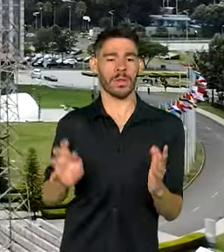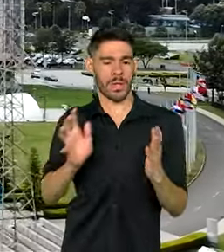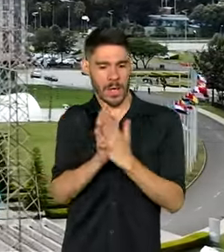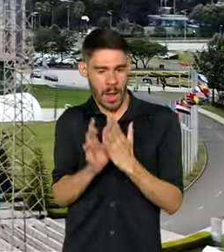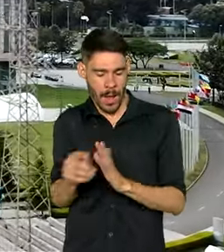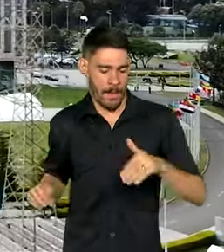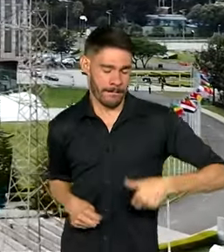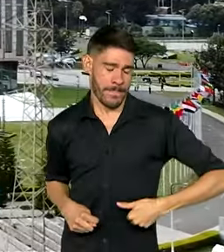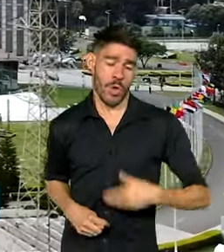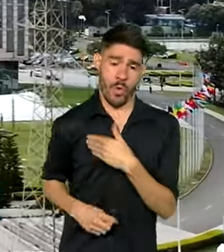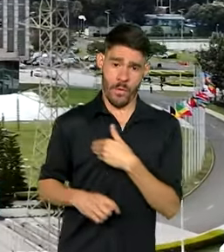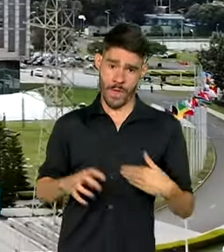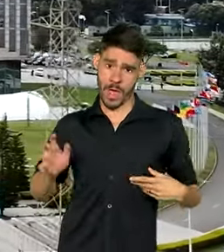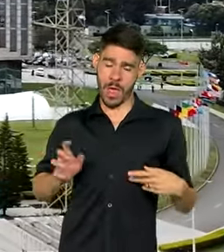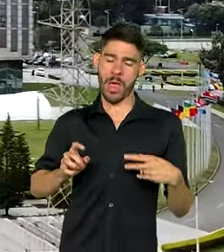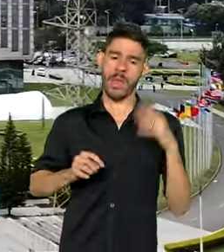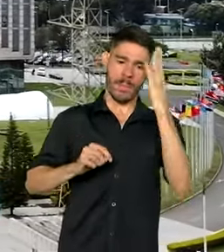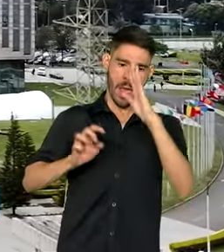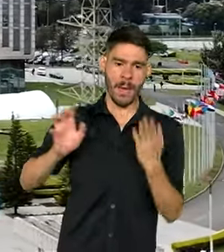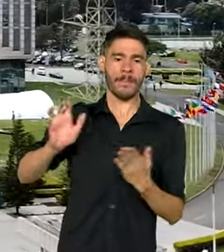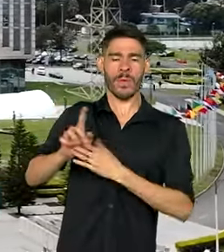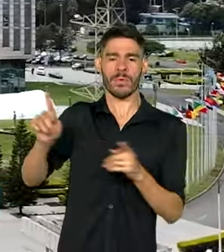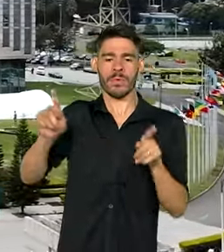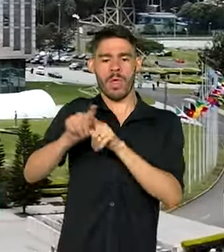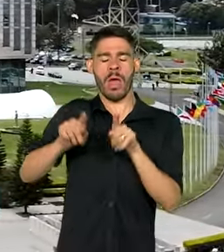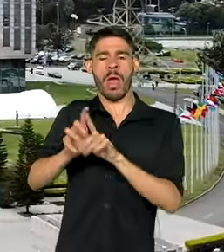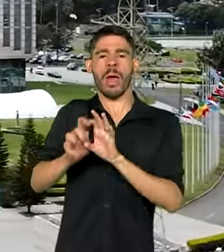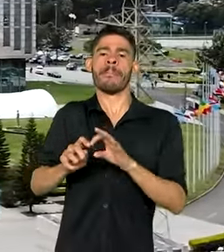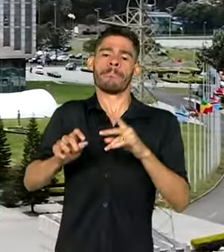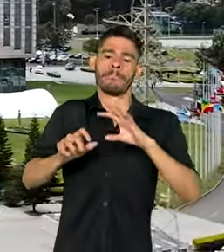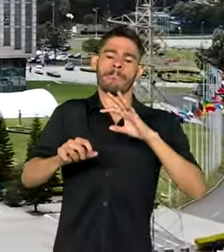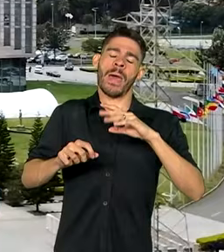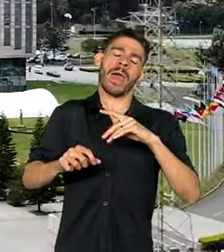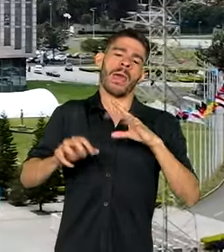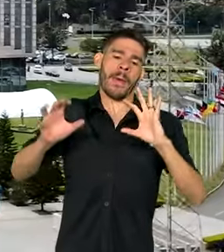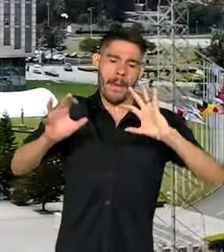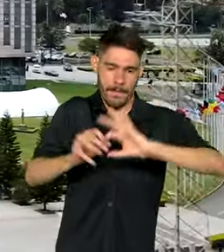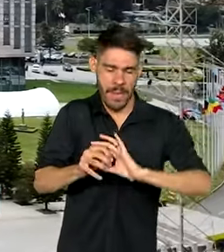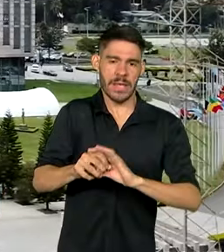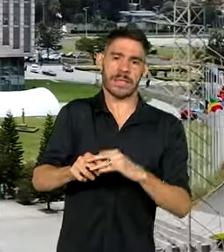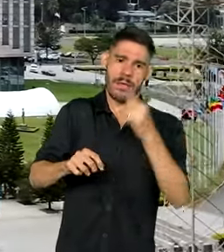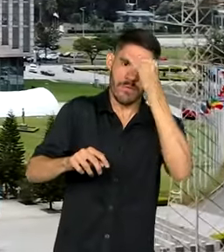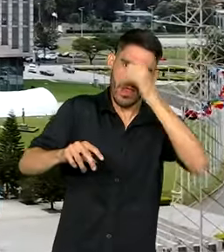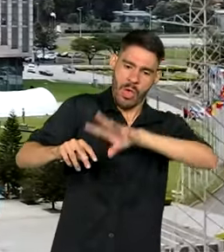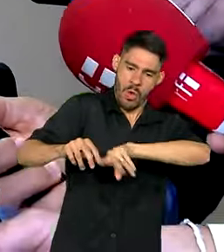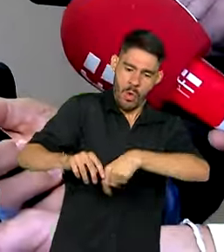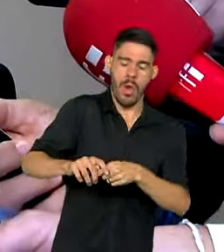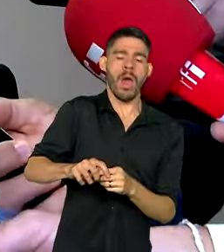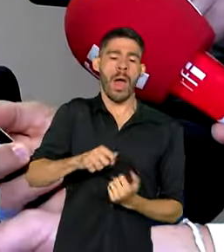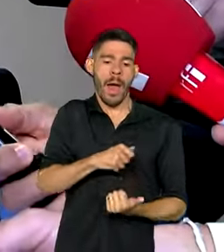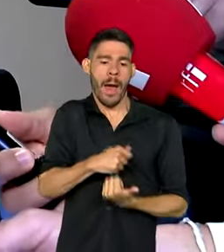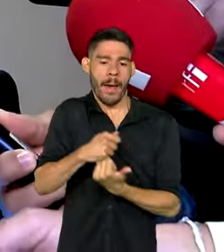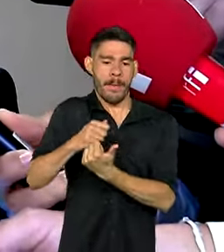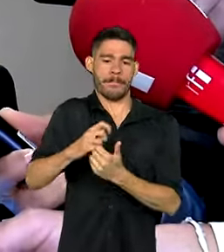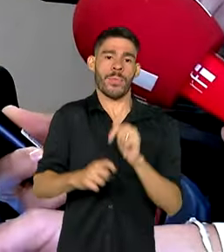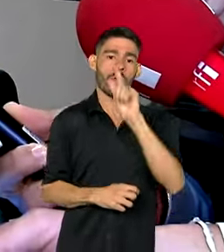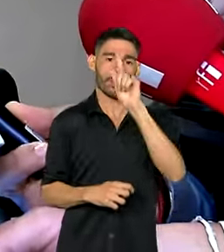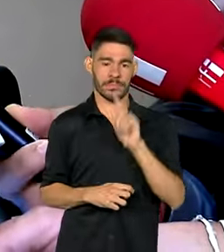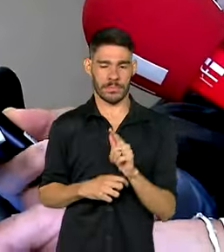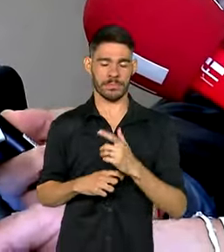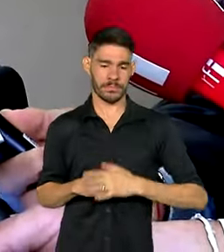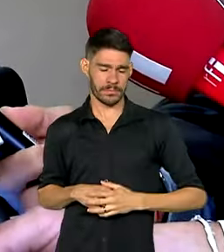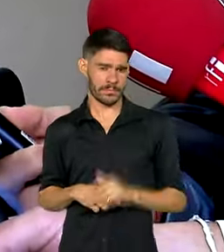O governo brasileiro também propôs aos países da União Africana parceria no combate à corrupção e apoio à gestão. O G20 tem uma